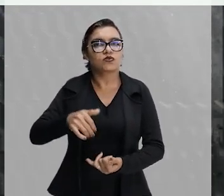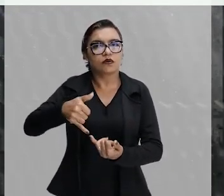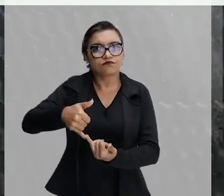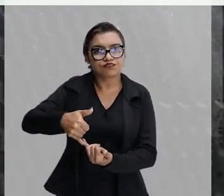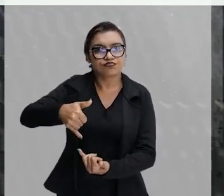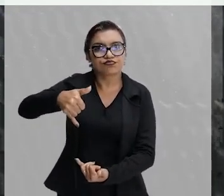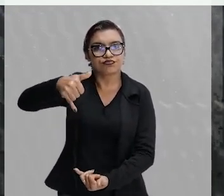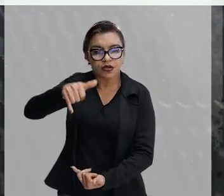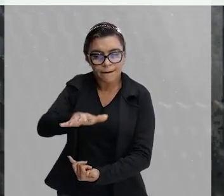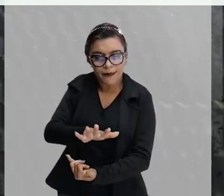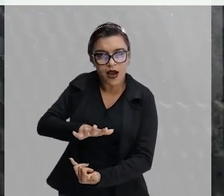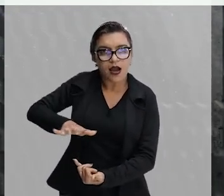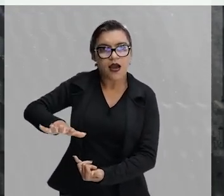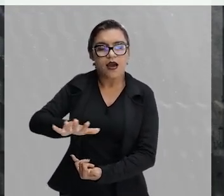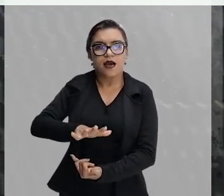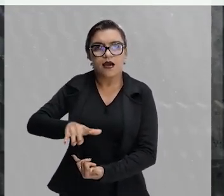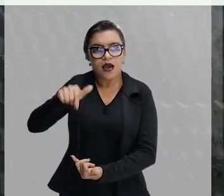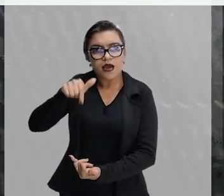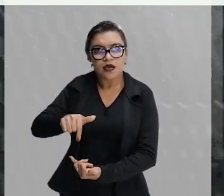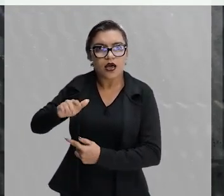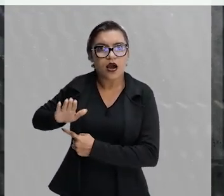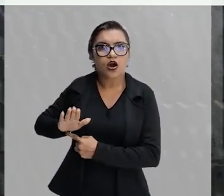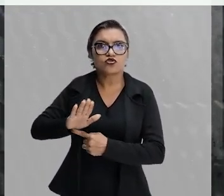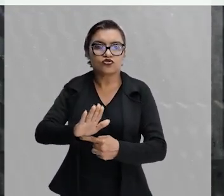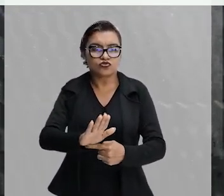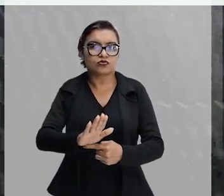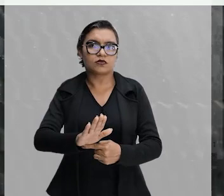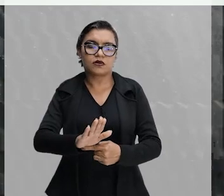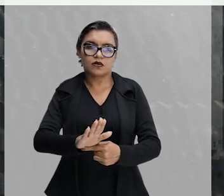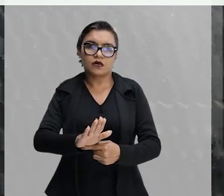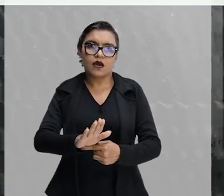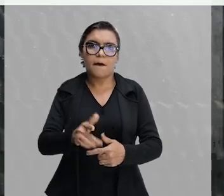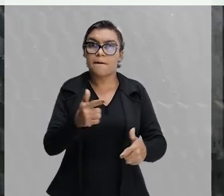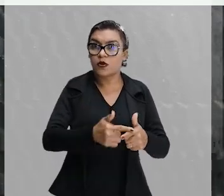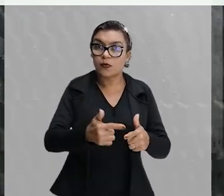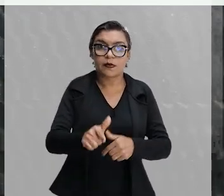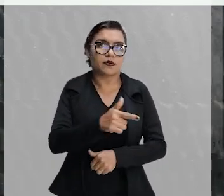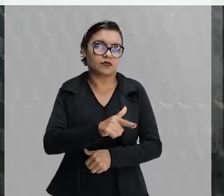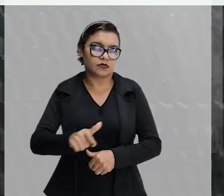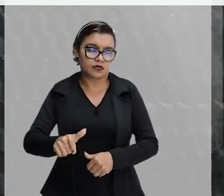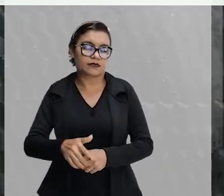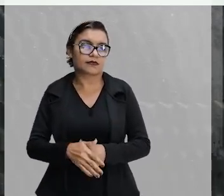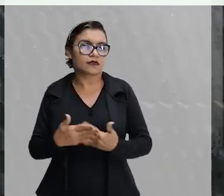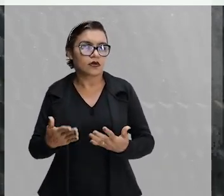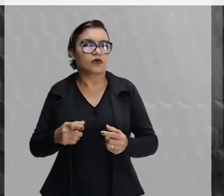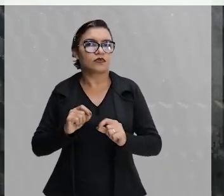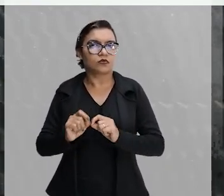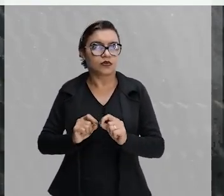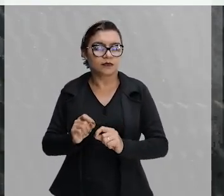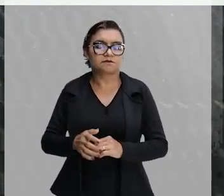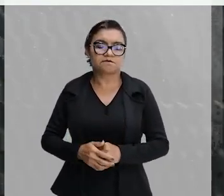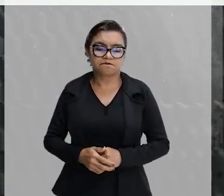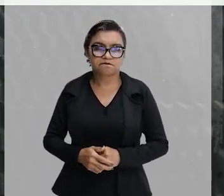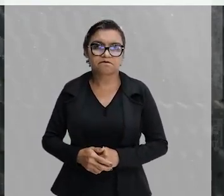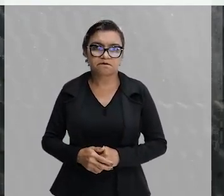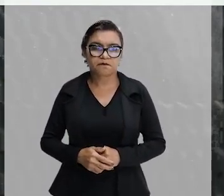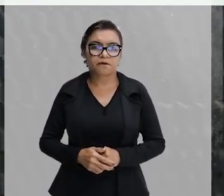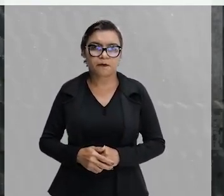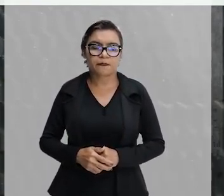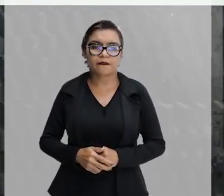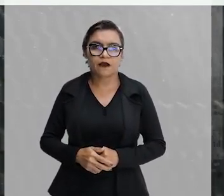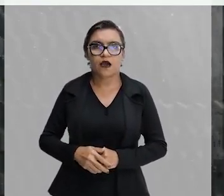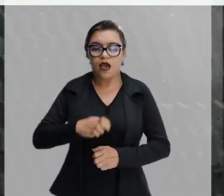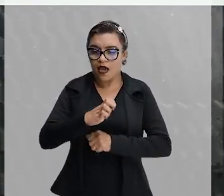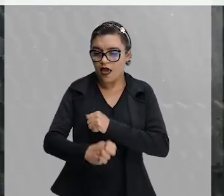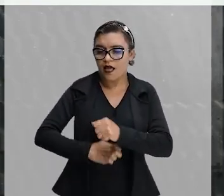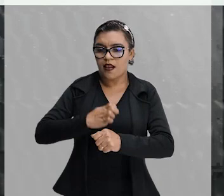essa sobrecarga, se tenha mais elétrons do que se precisa, então vai se jogar aí esses elétrons na